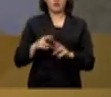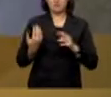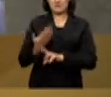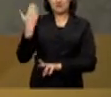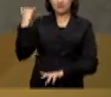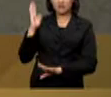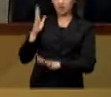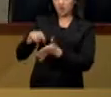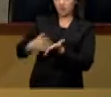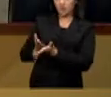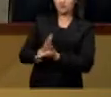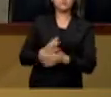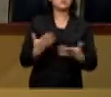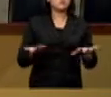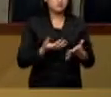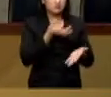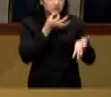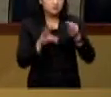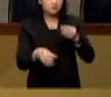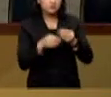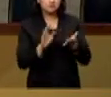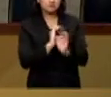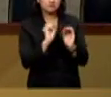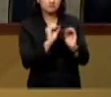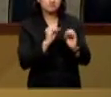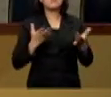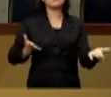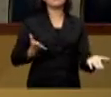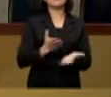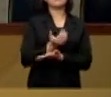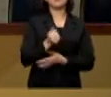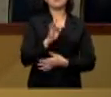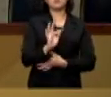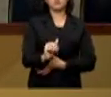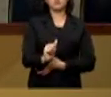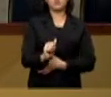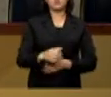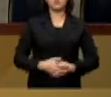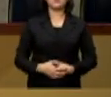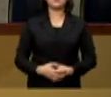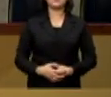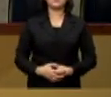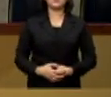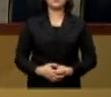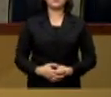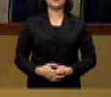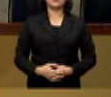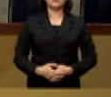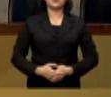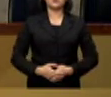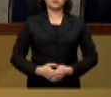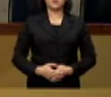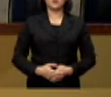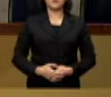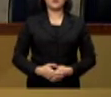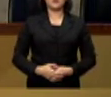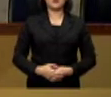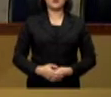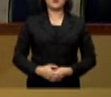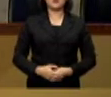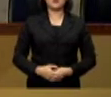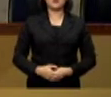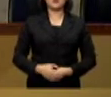nenhuma observação, considero aprovada a ata. Faço uma diminuta resenha do